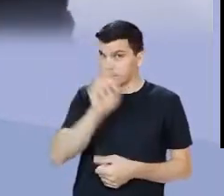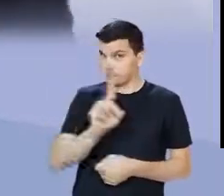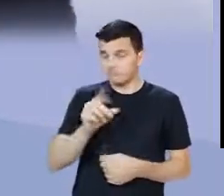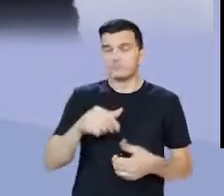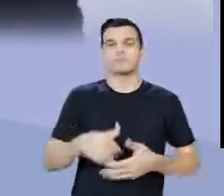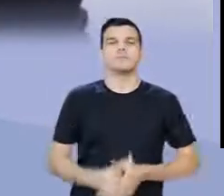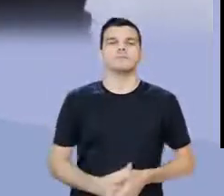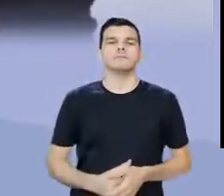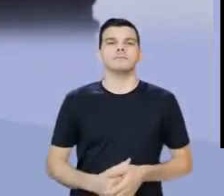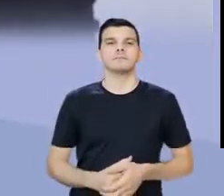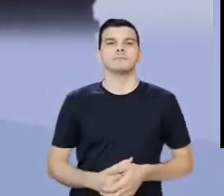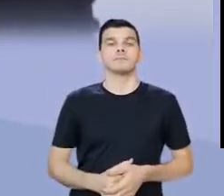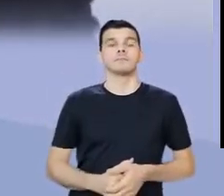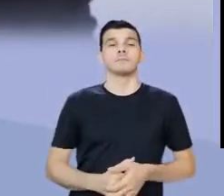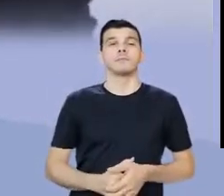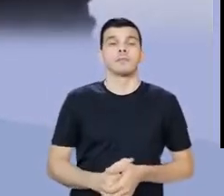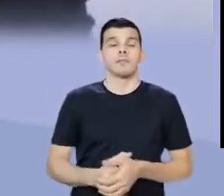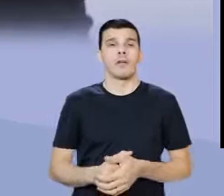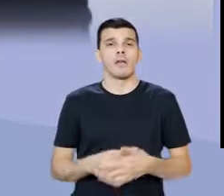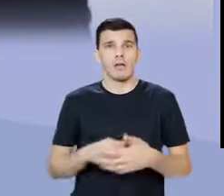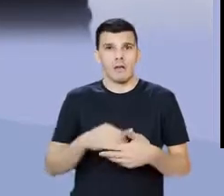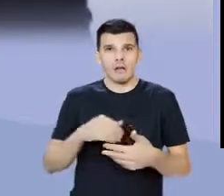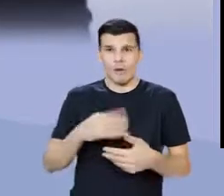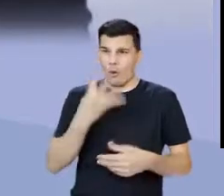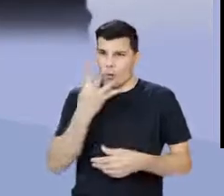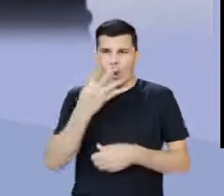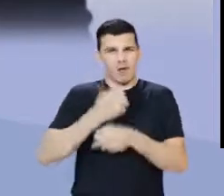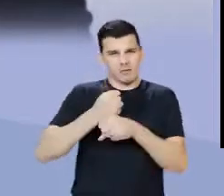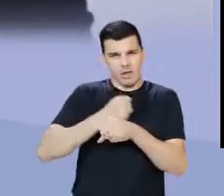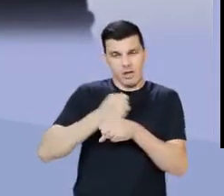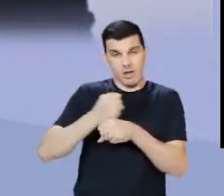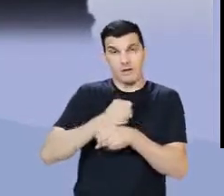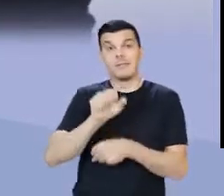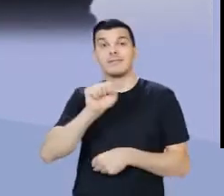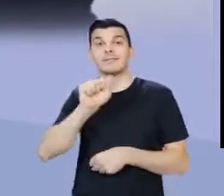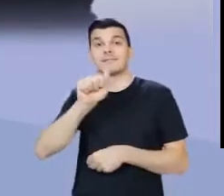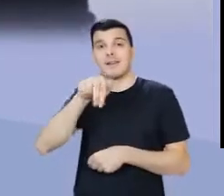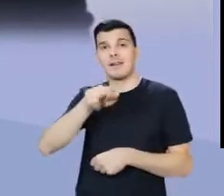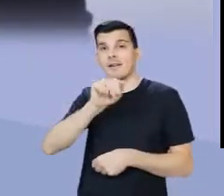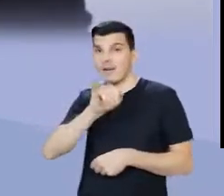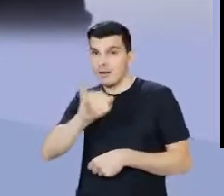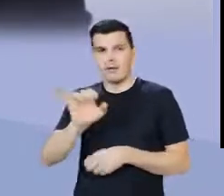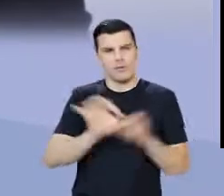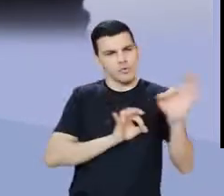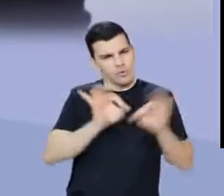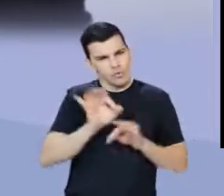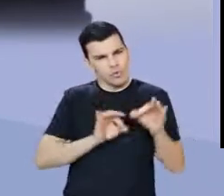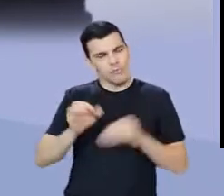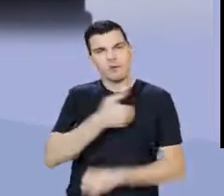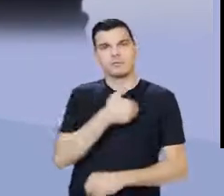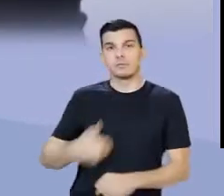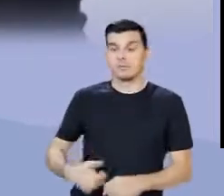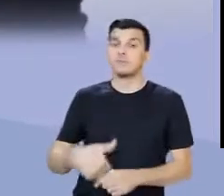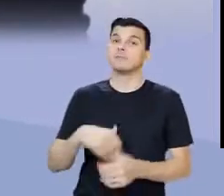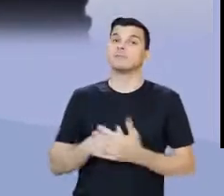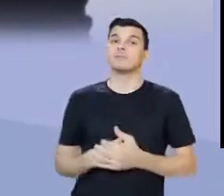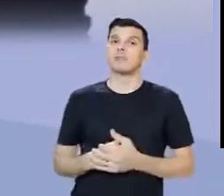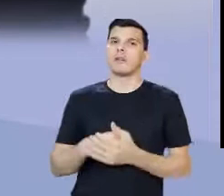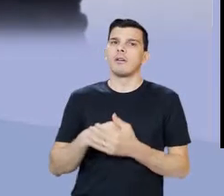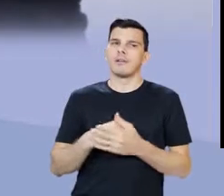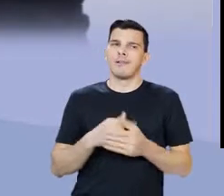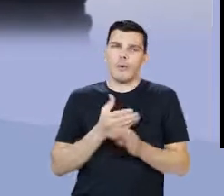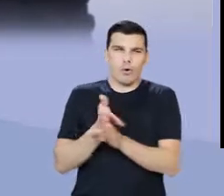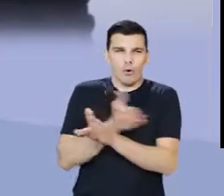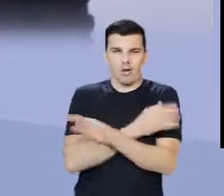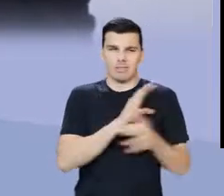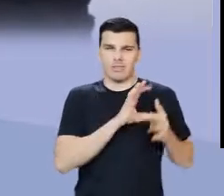vai esquecer desse detalhe, tá bom, meu aluno? Então, esses 4 anos de José Sarney, a gente estava arrumando a casa. O Brasil, então, vinha de